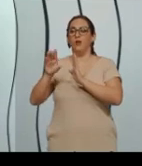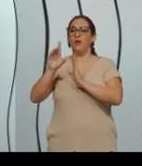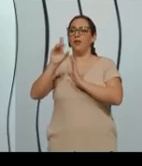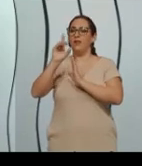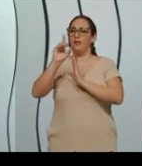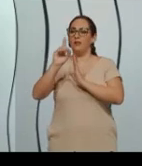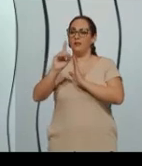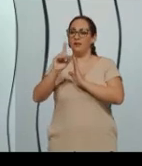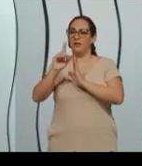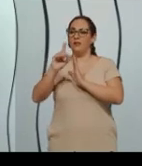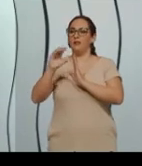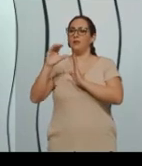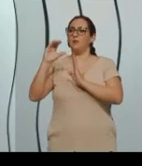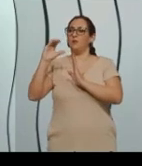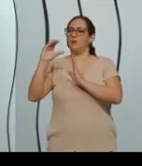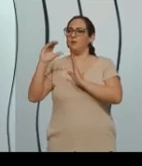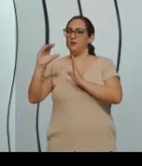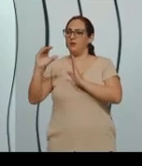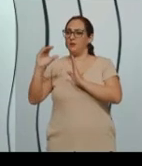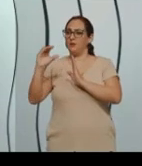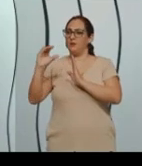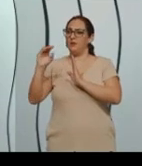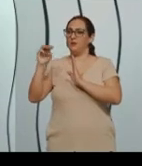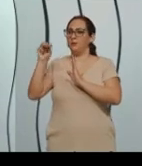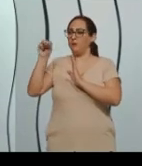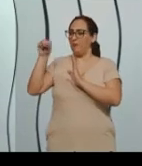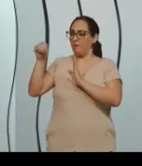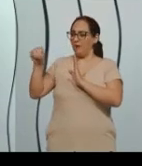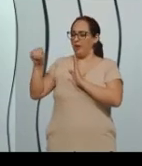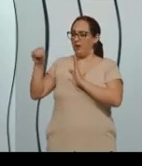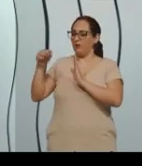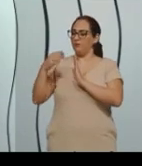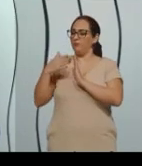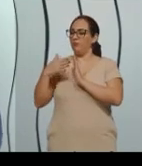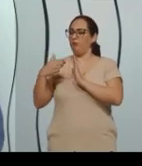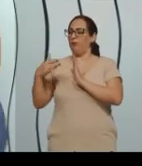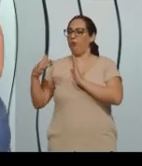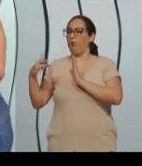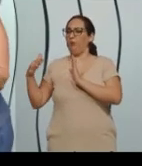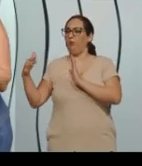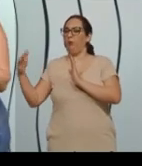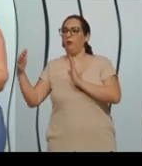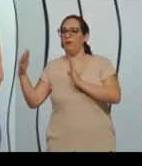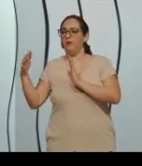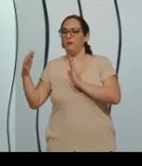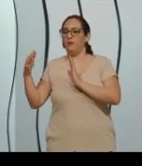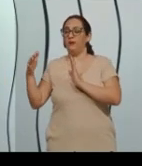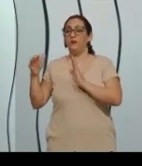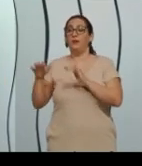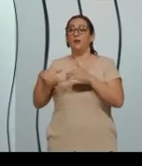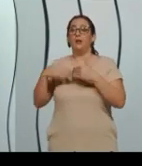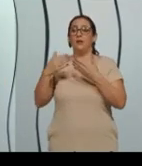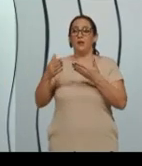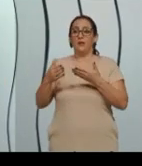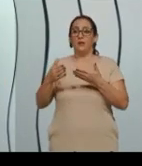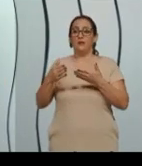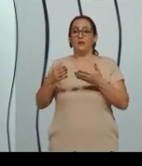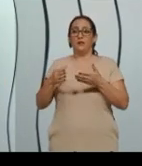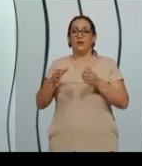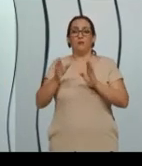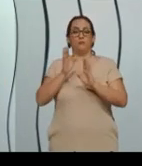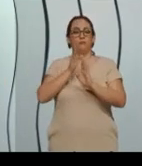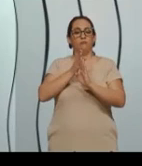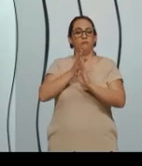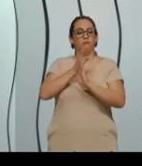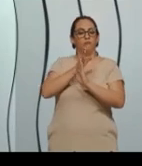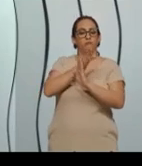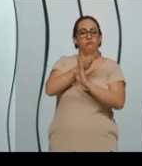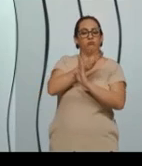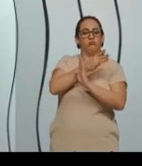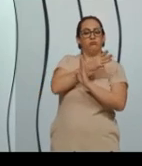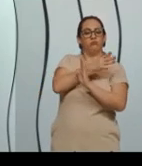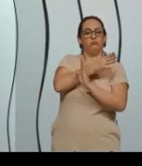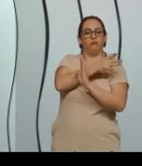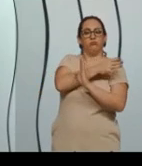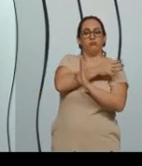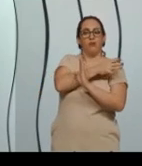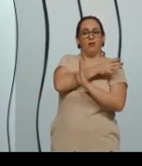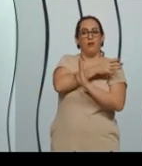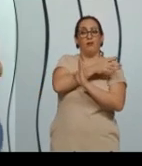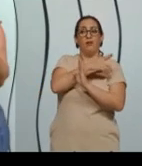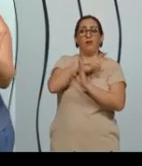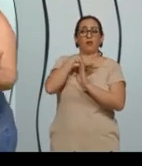centésimo, milésimo, daí por diante. Tanto quanto os números para a esquerda, eu